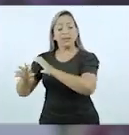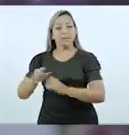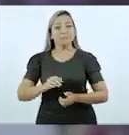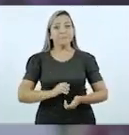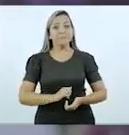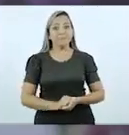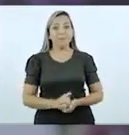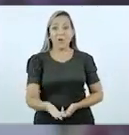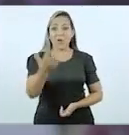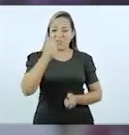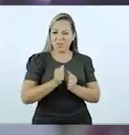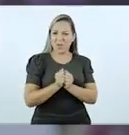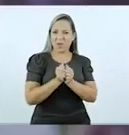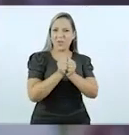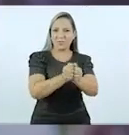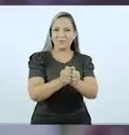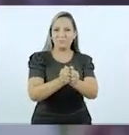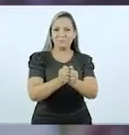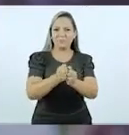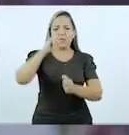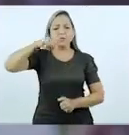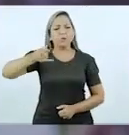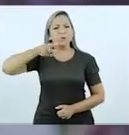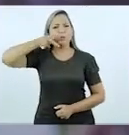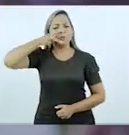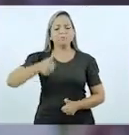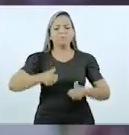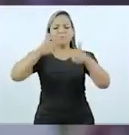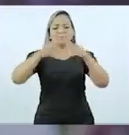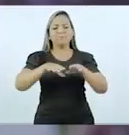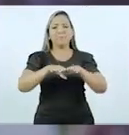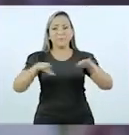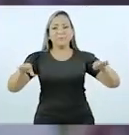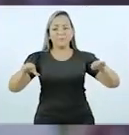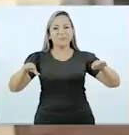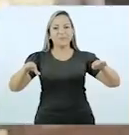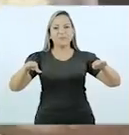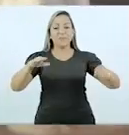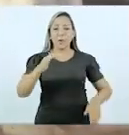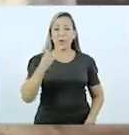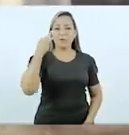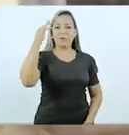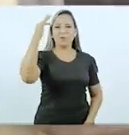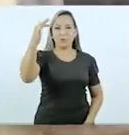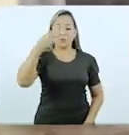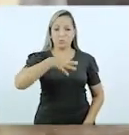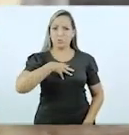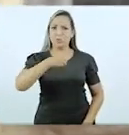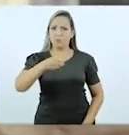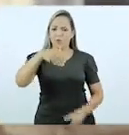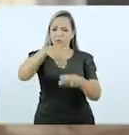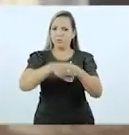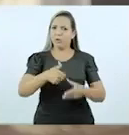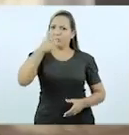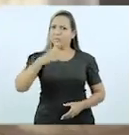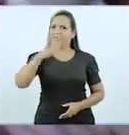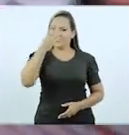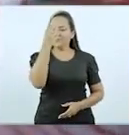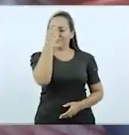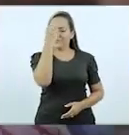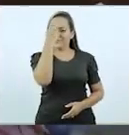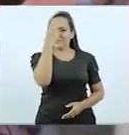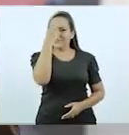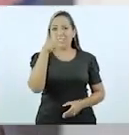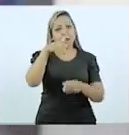redes sociais. Vamos juntos construir uma João Pessoa boa para todos. Para o futuro dos nossos filhos, eu voto em 15, em